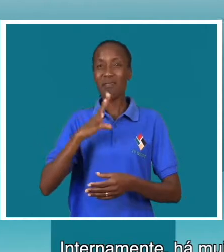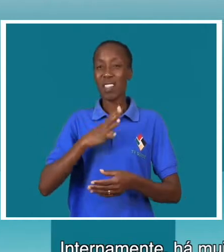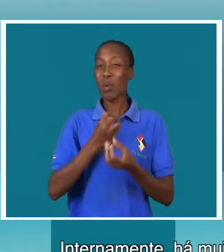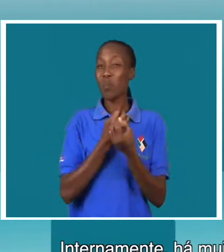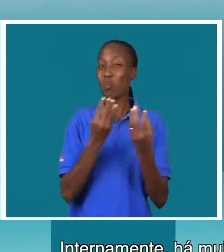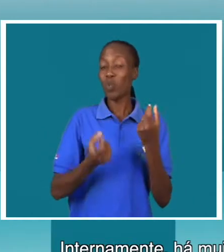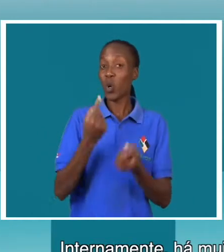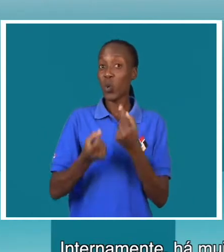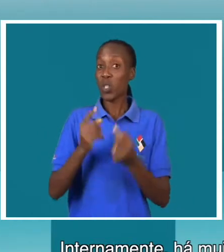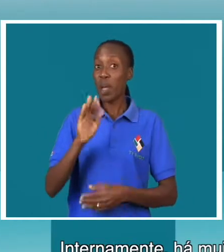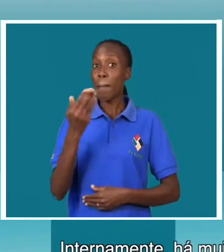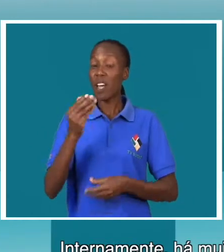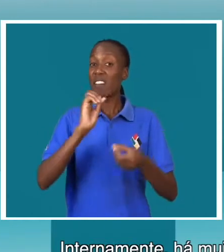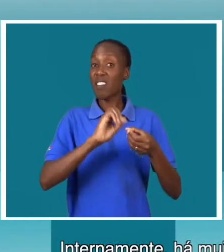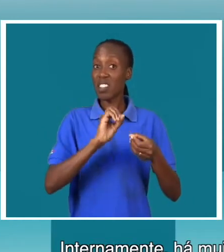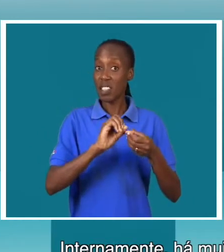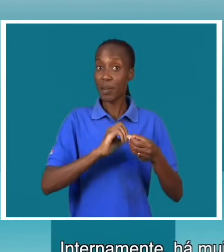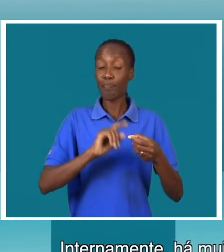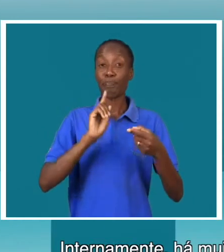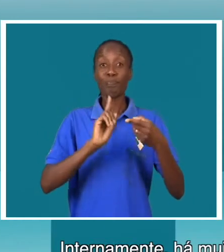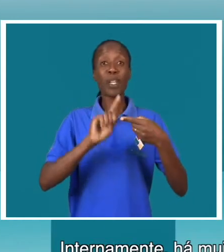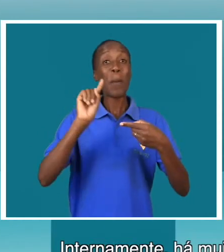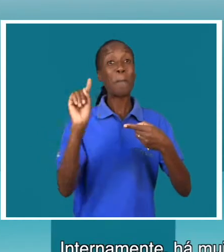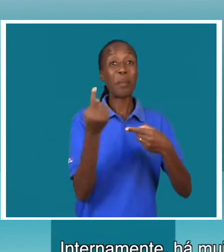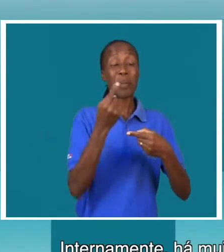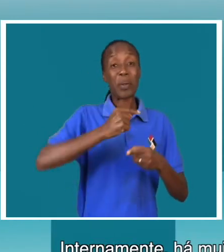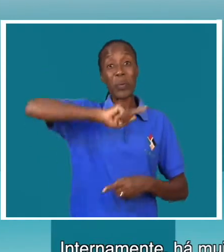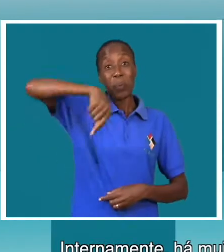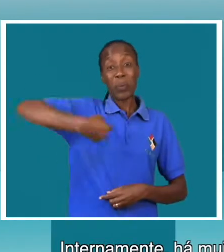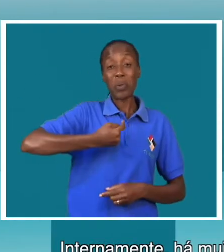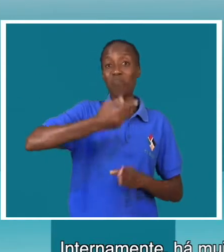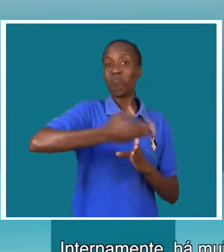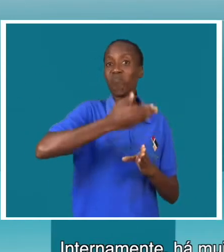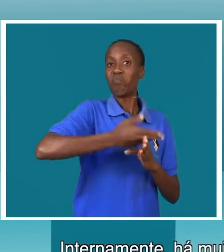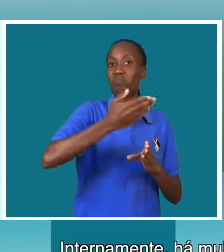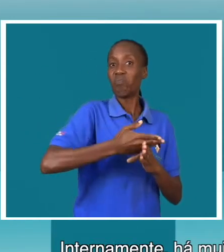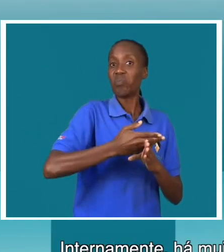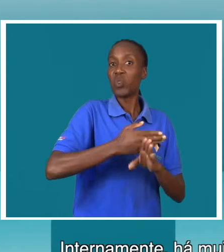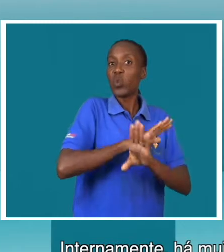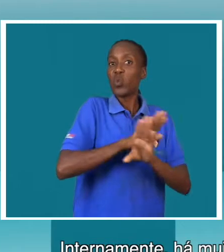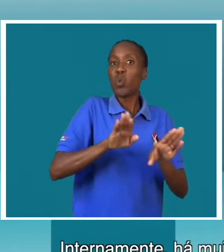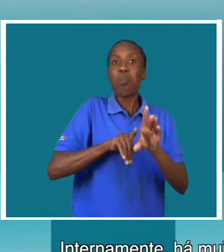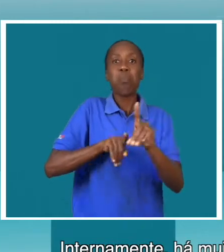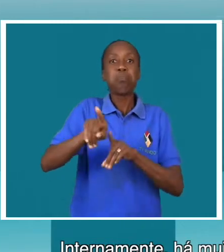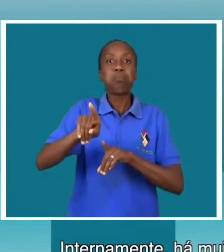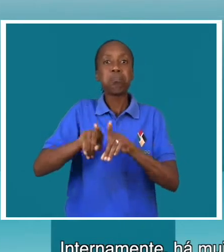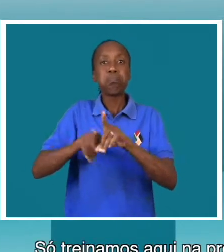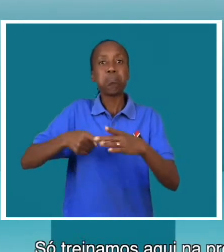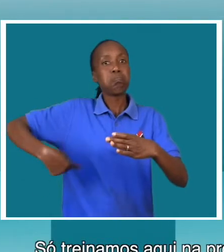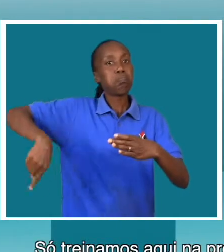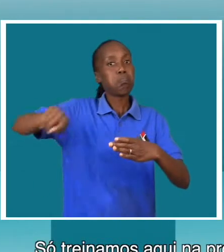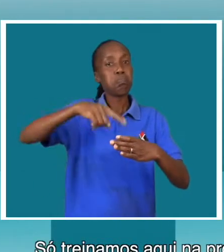Porque primeiro, nós só treinamos, não temos competições internas,